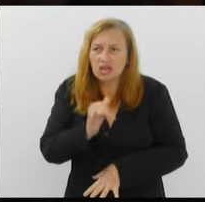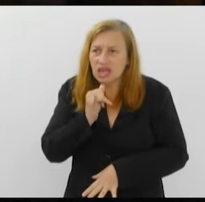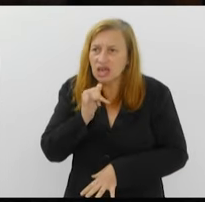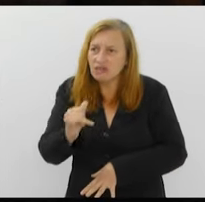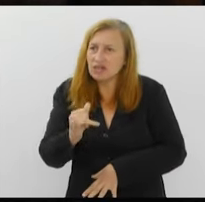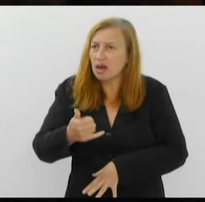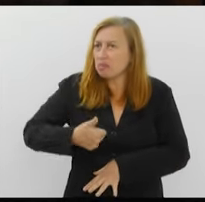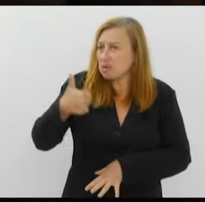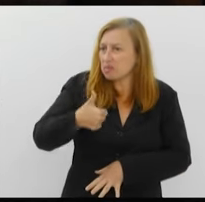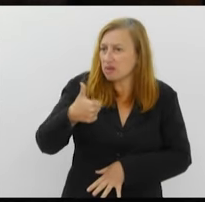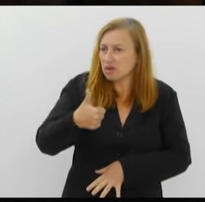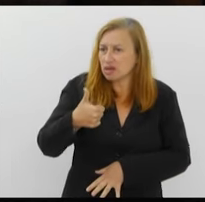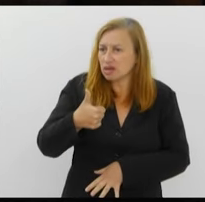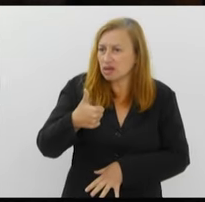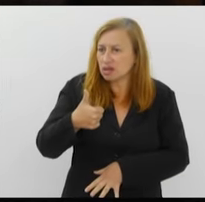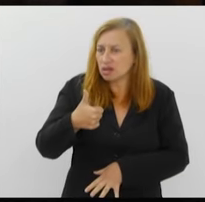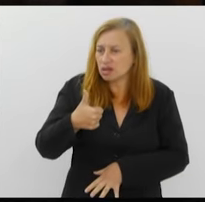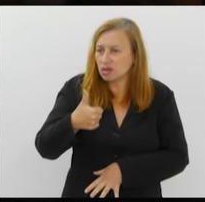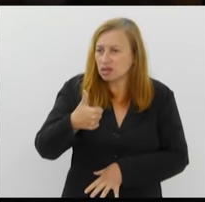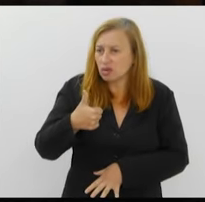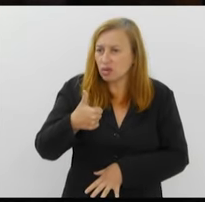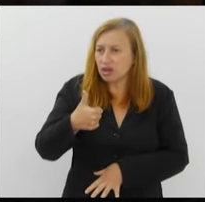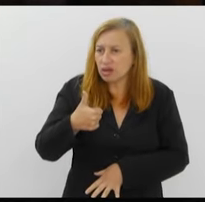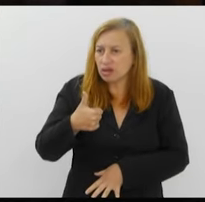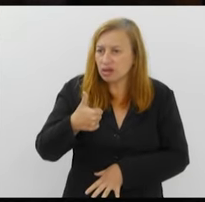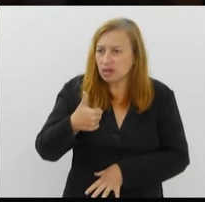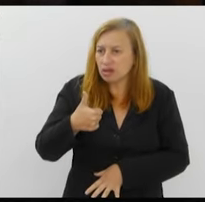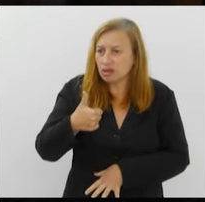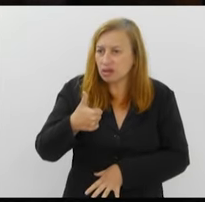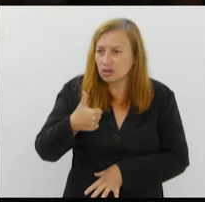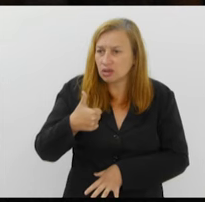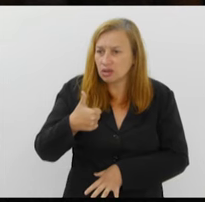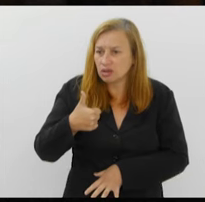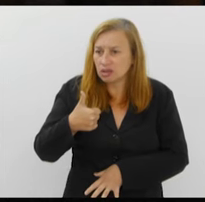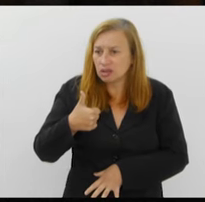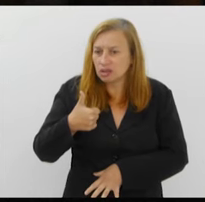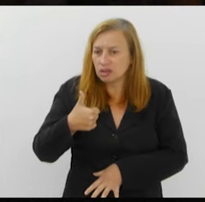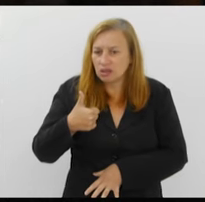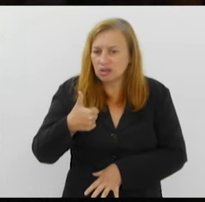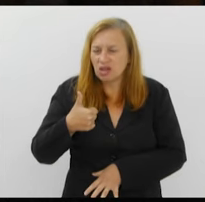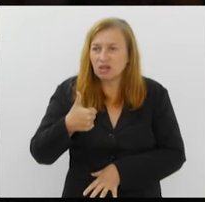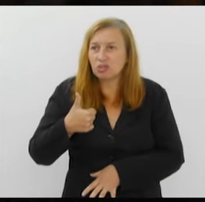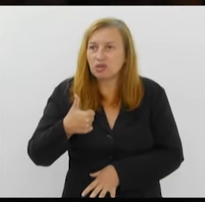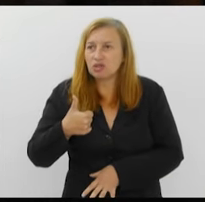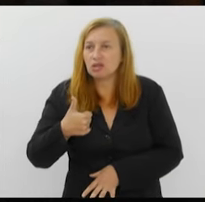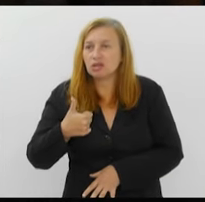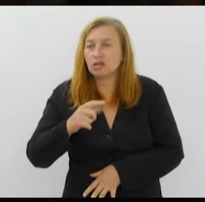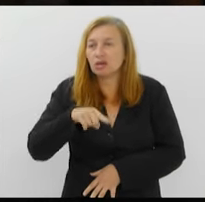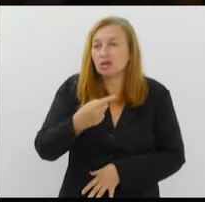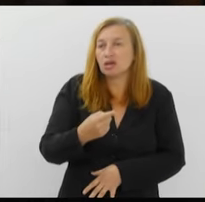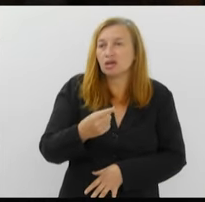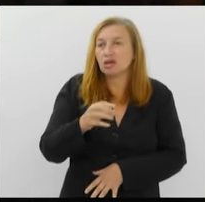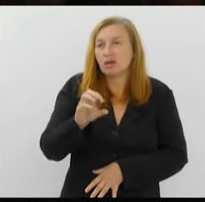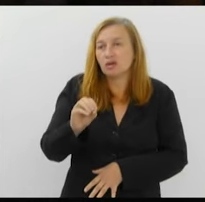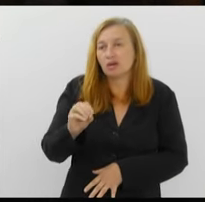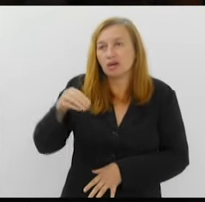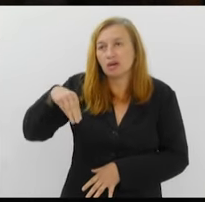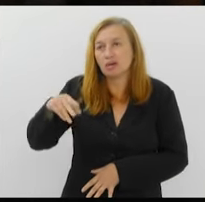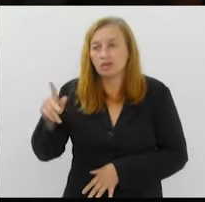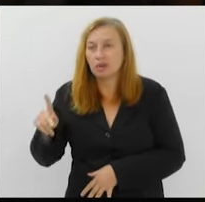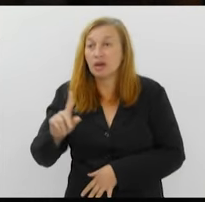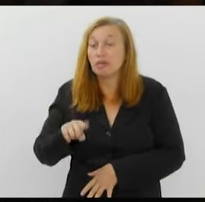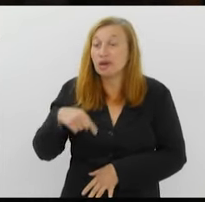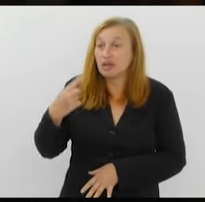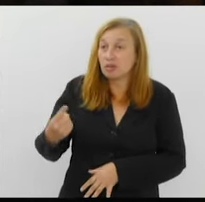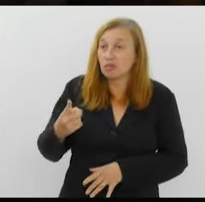primeiro a corregedoria, avisar depois ao MP para poder